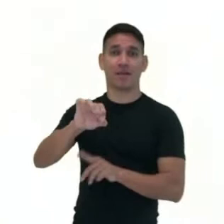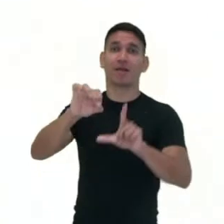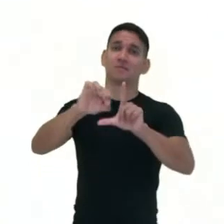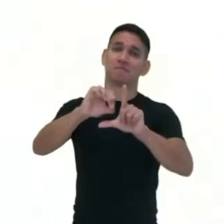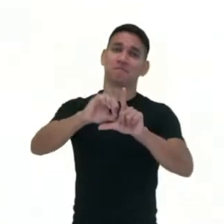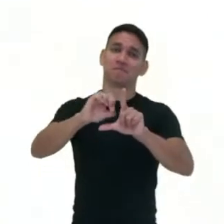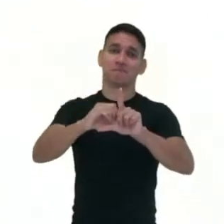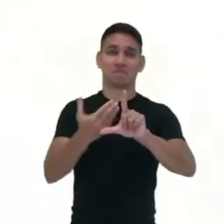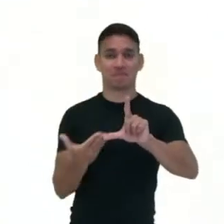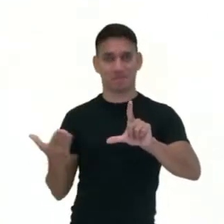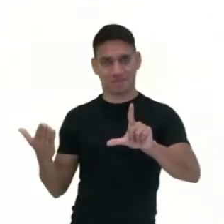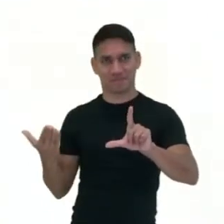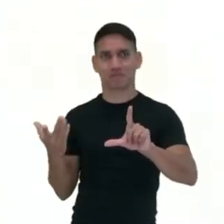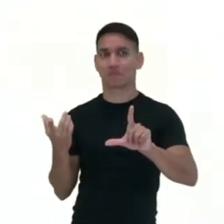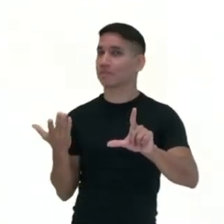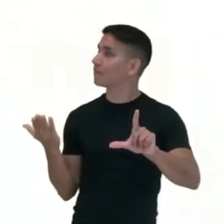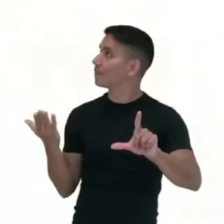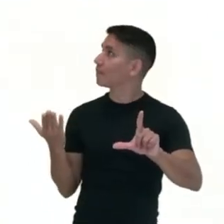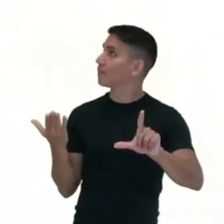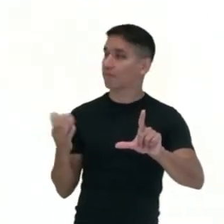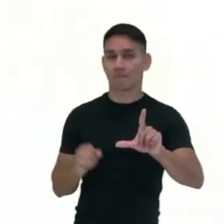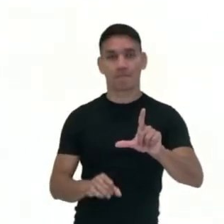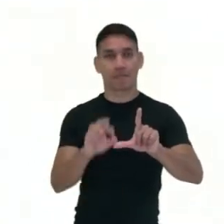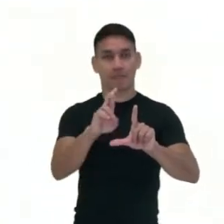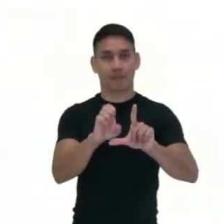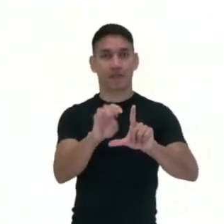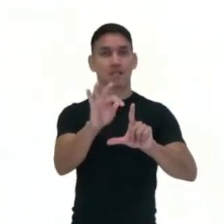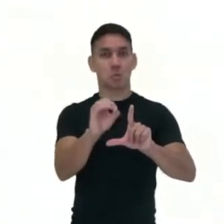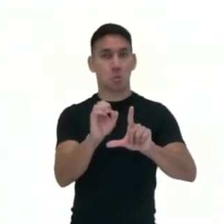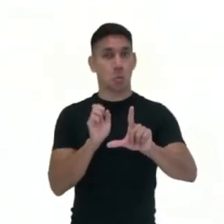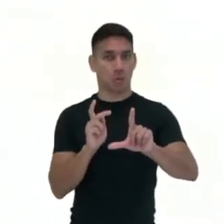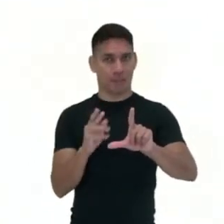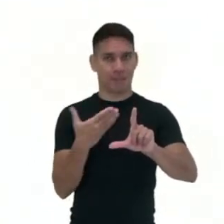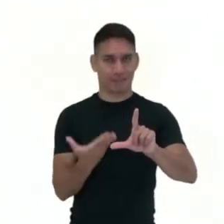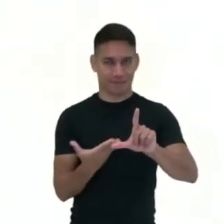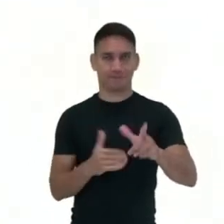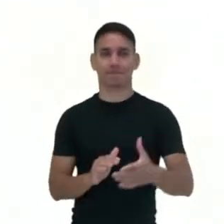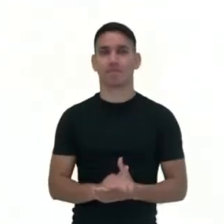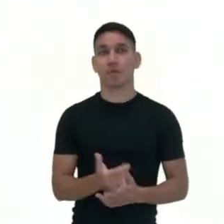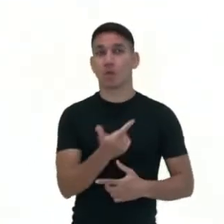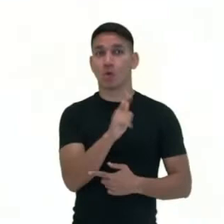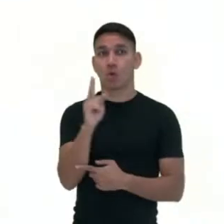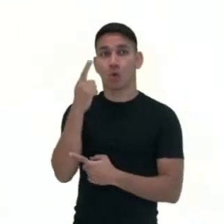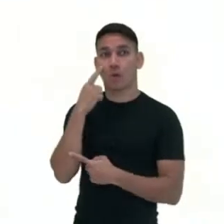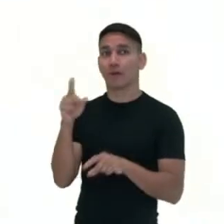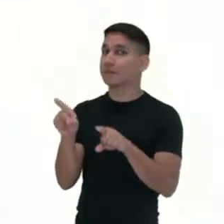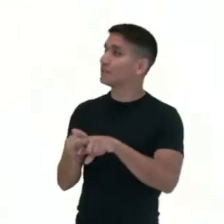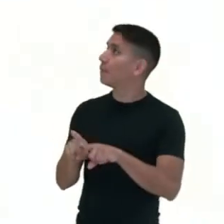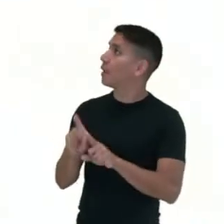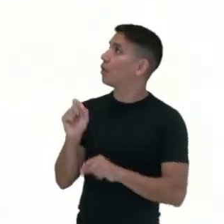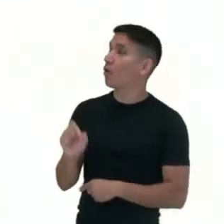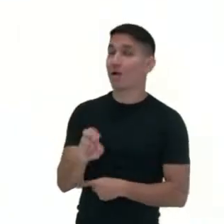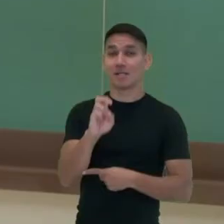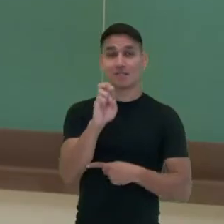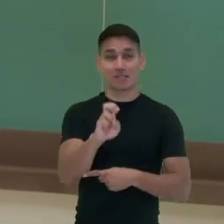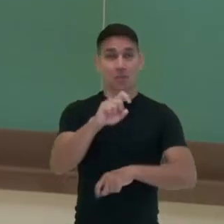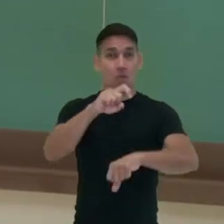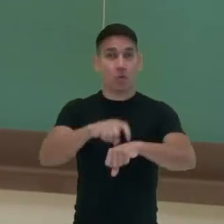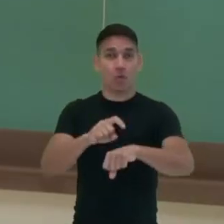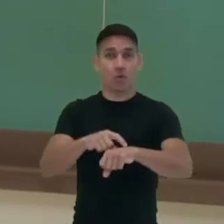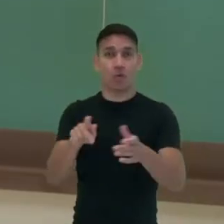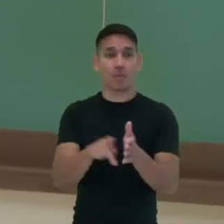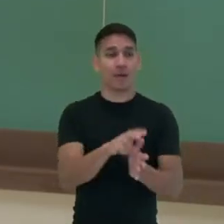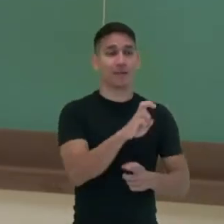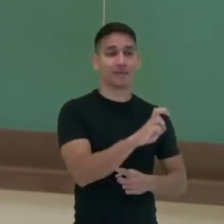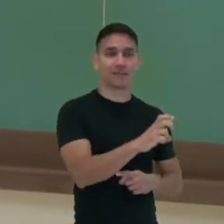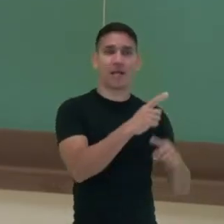ângulo reto, né? Então ele forma esse Lzinho, né? Retinho, tá bom? Belezinha? E nós também temos aqui 5 horas, então a gente tem lá,